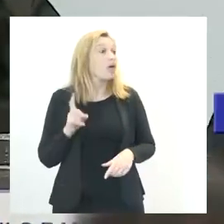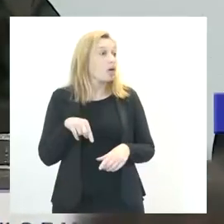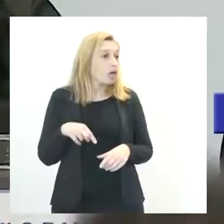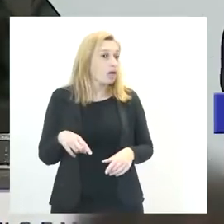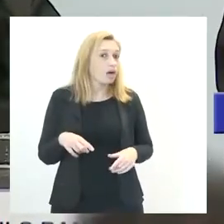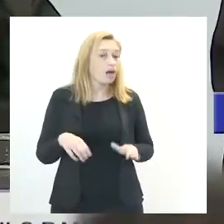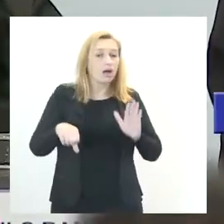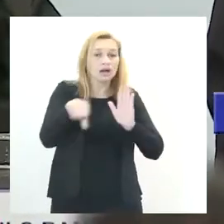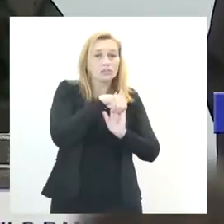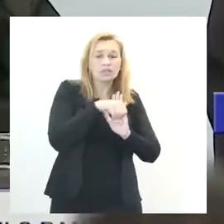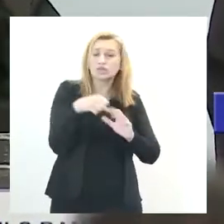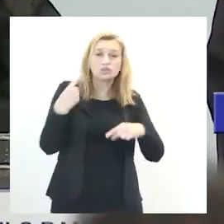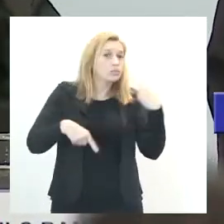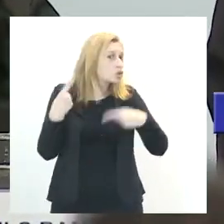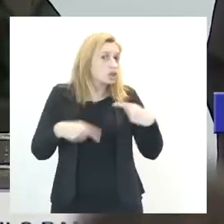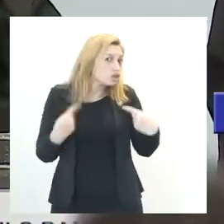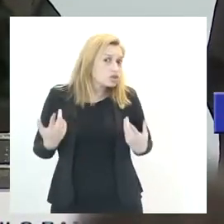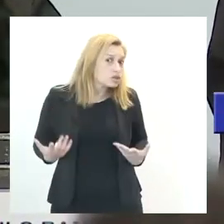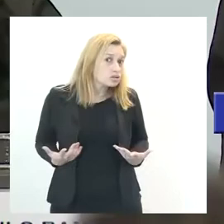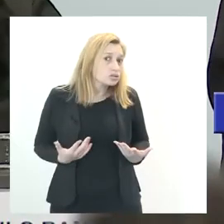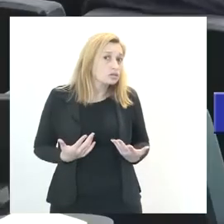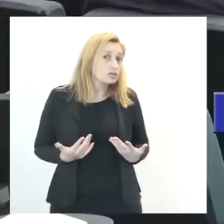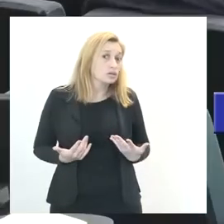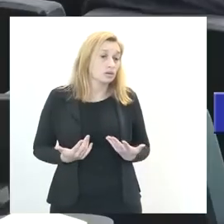a criminalização da política